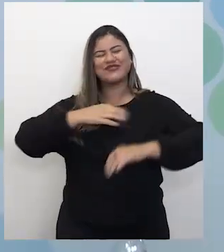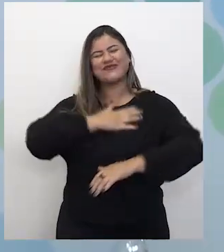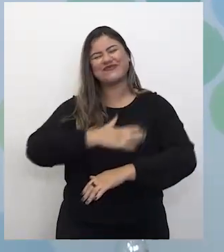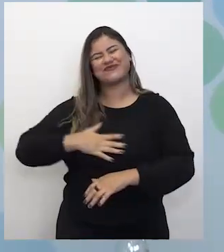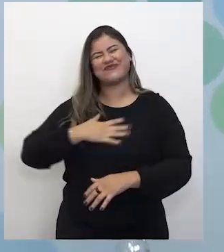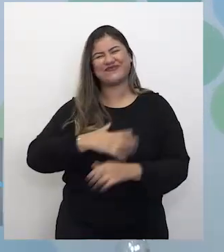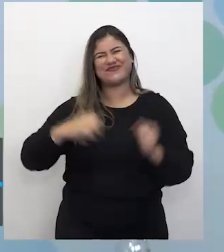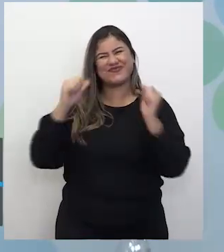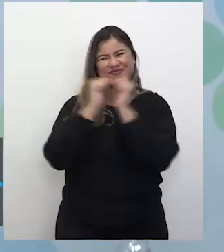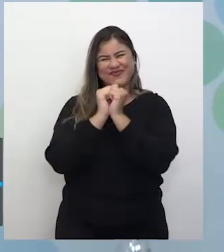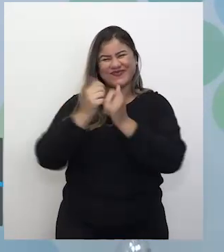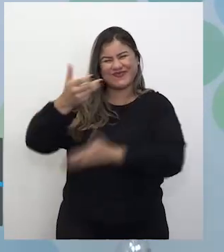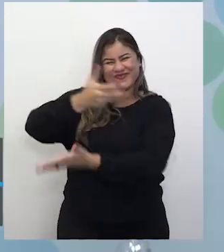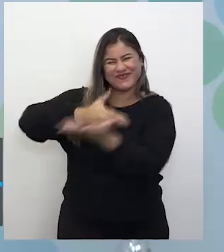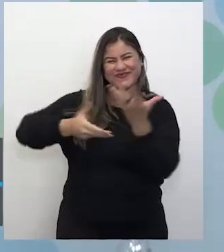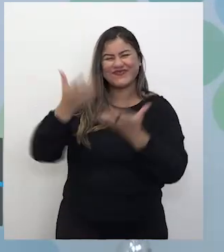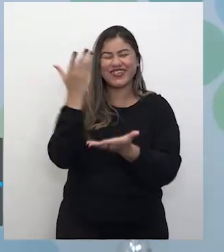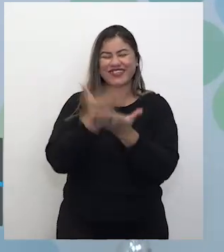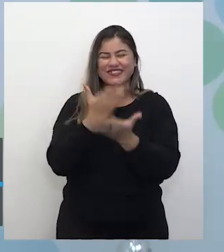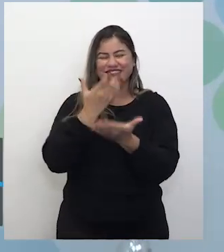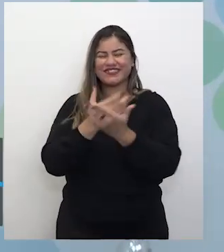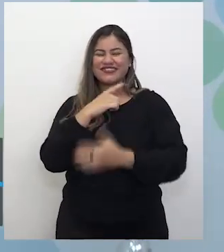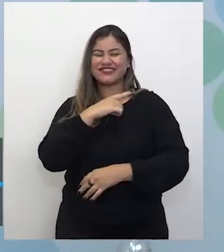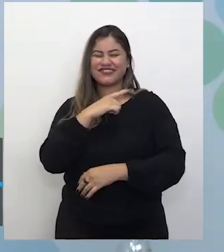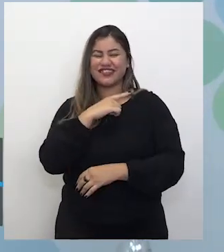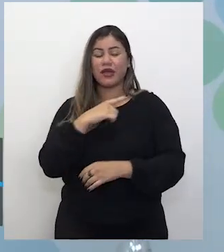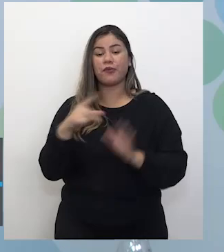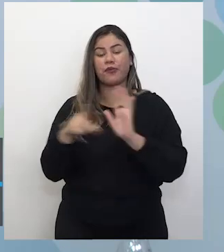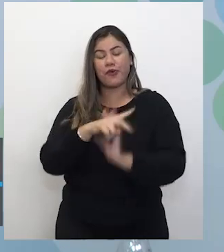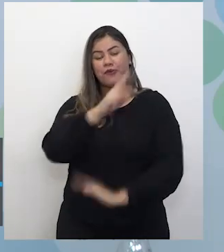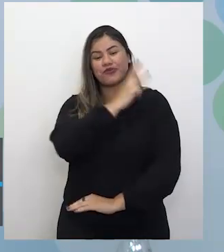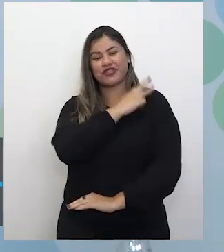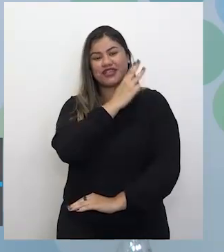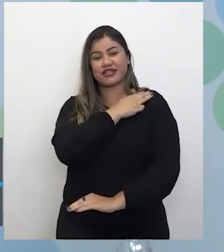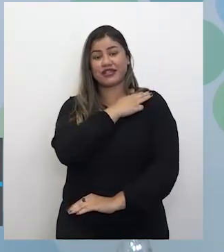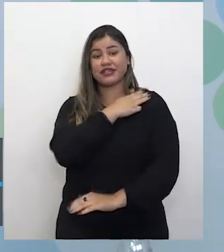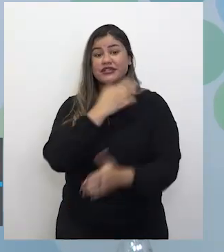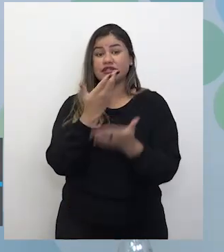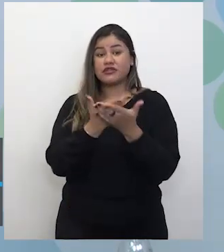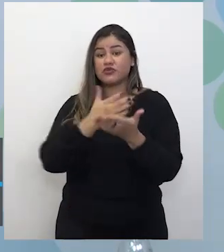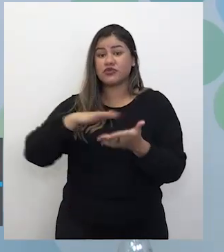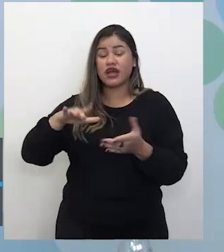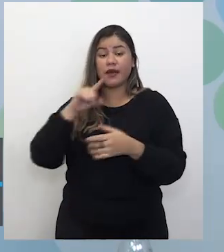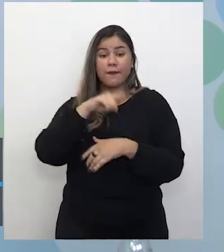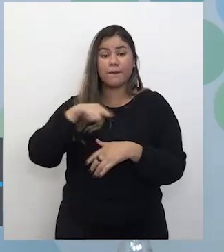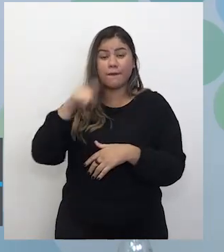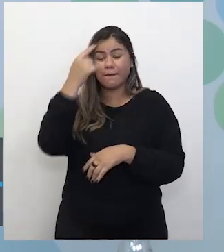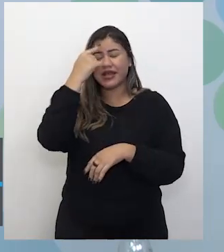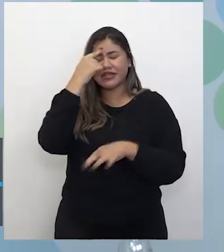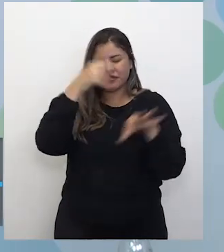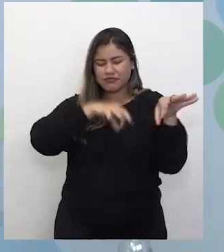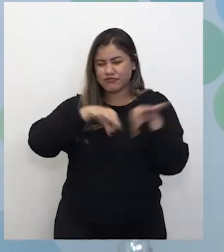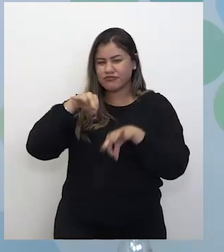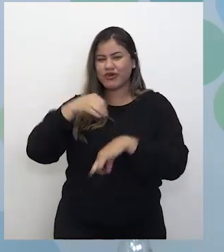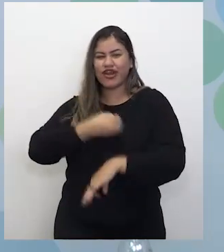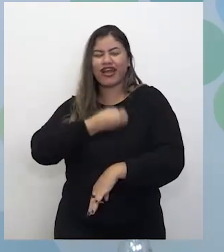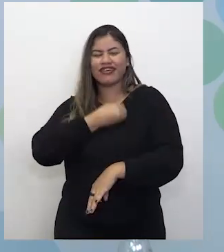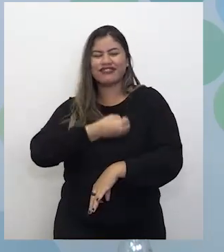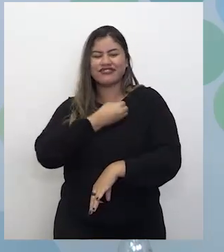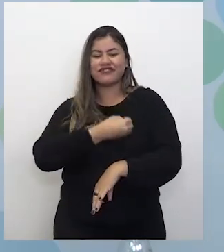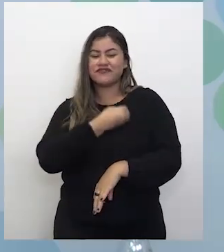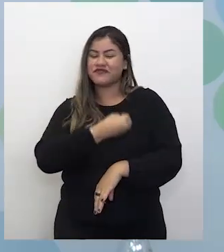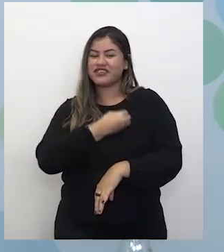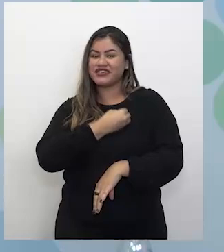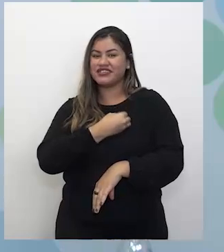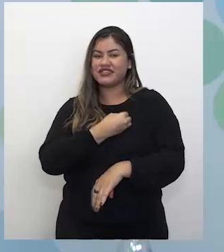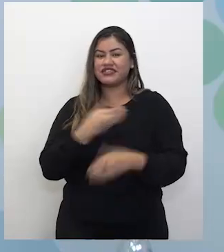participar, mediar essas aulas com o terceiro ano, com esses estudantes aí que estão pensando tanto em seus projetos de vida, a relação